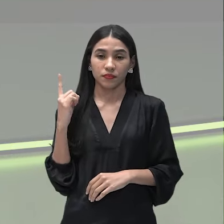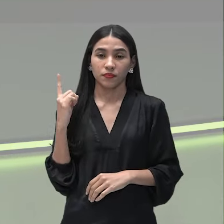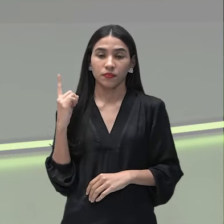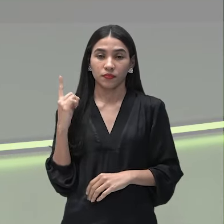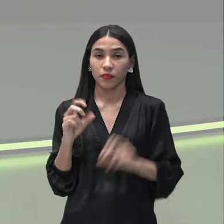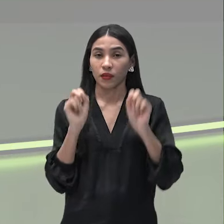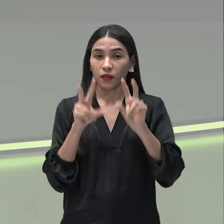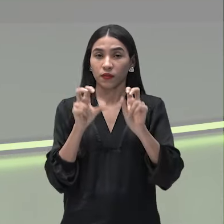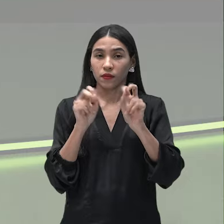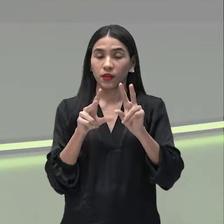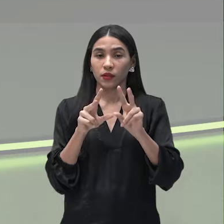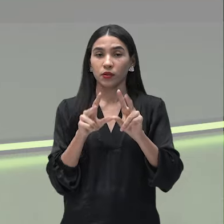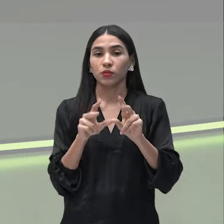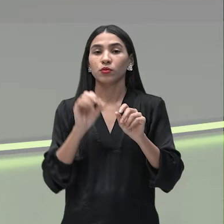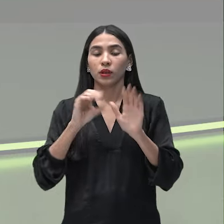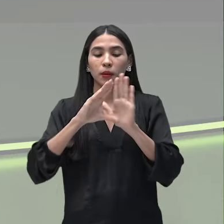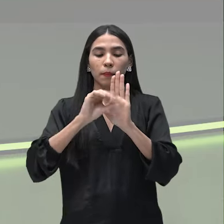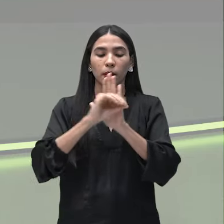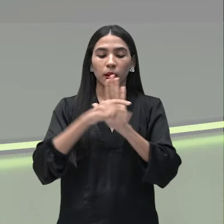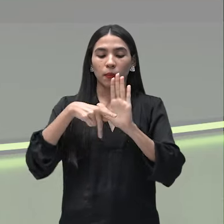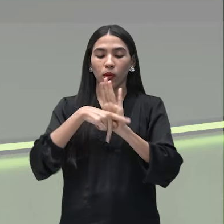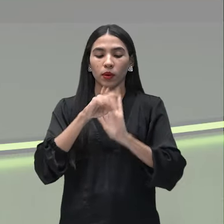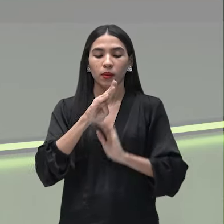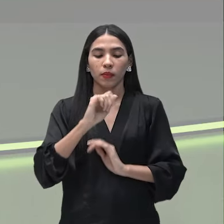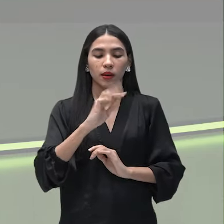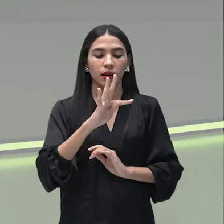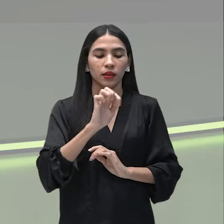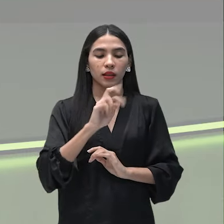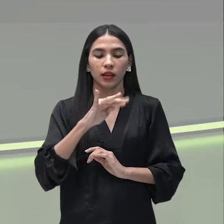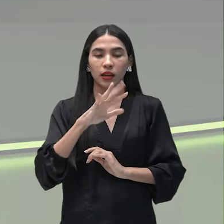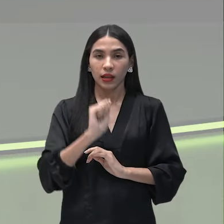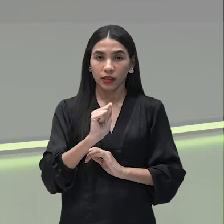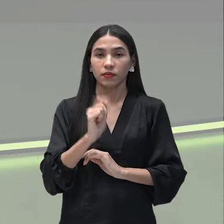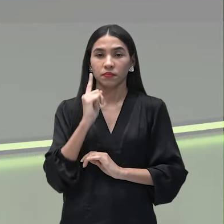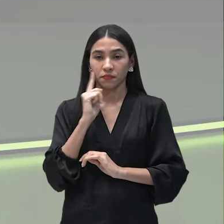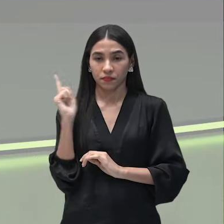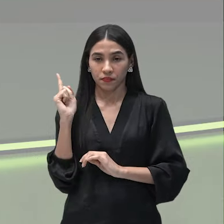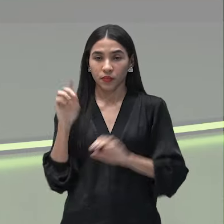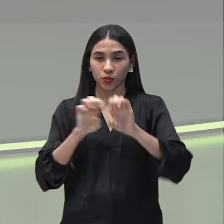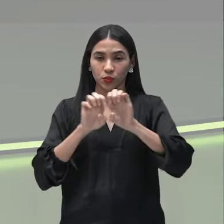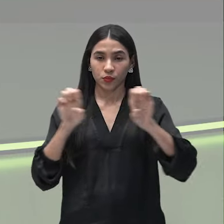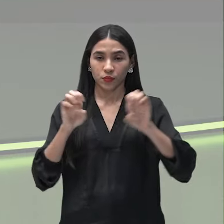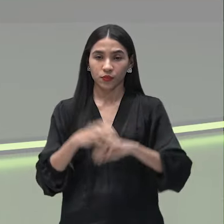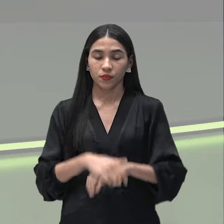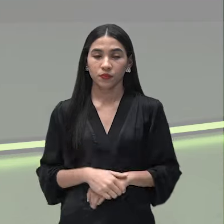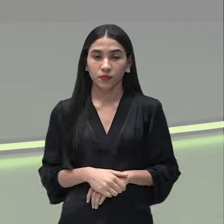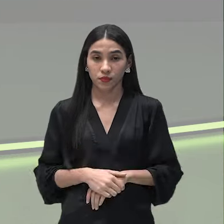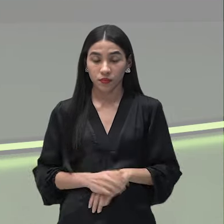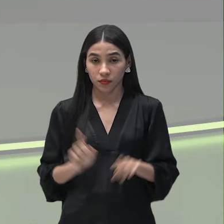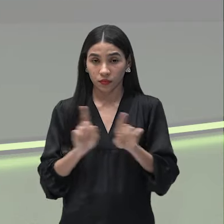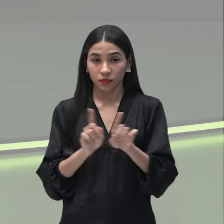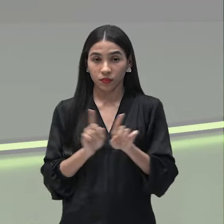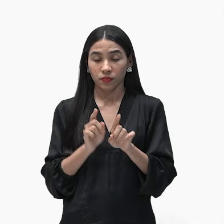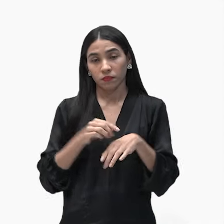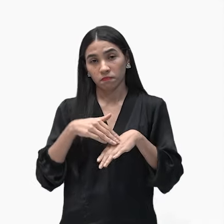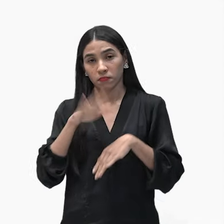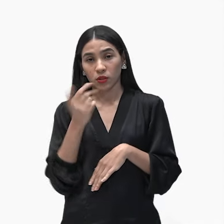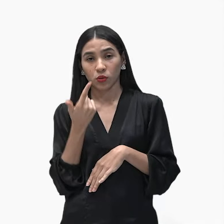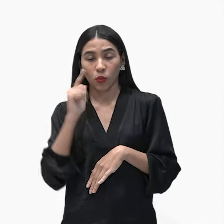vírus que vai parasitar bactérias, né? O bacteriófago apresenta essa estrutura. Vamos observar mais algumas